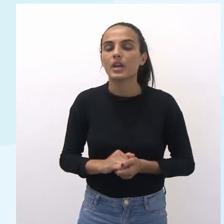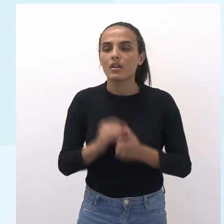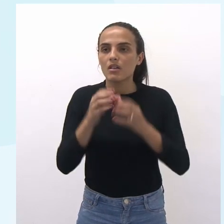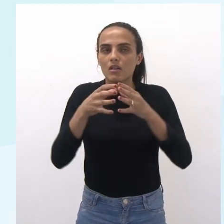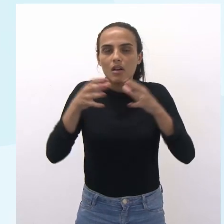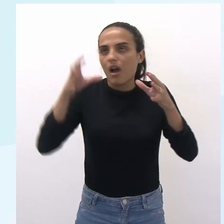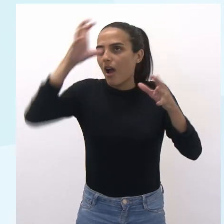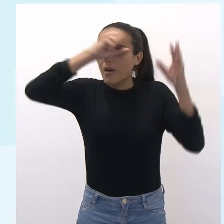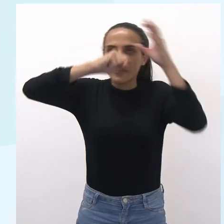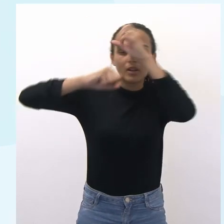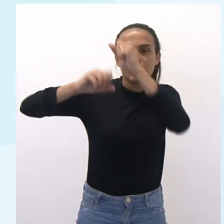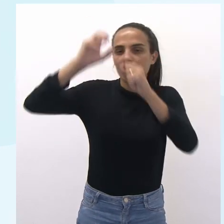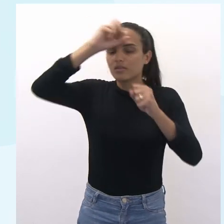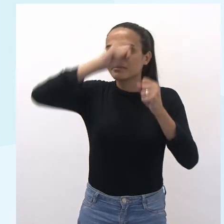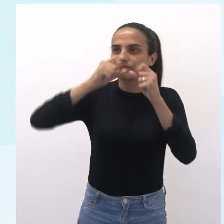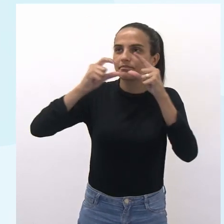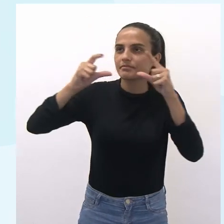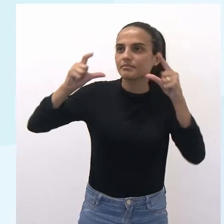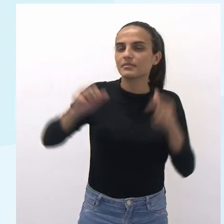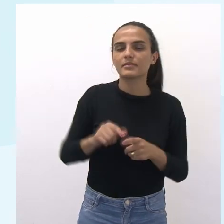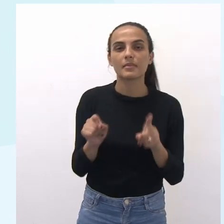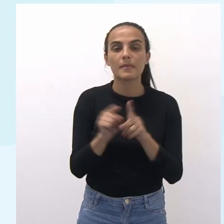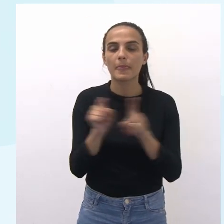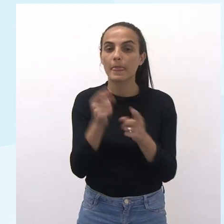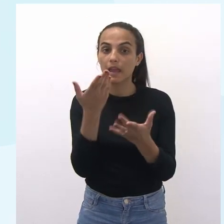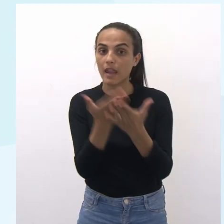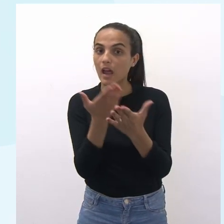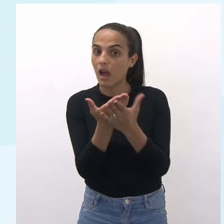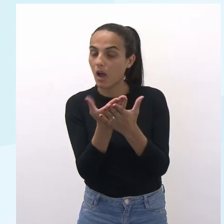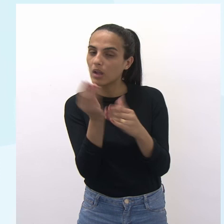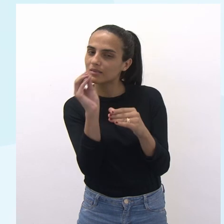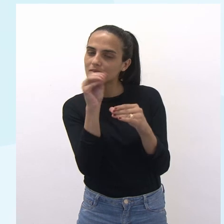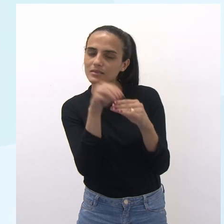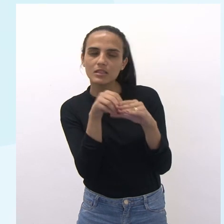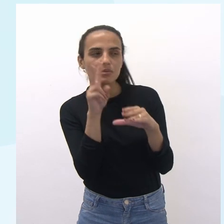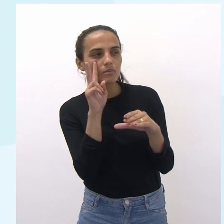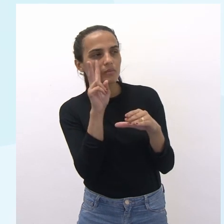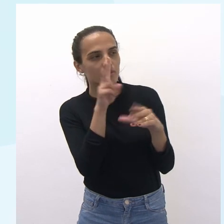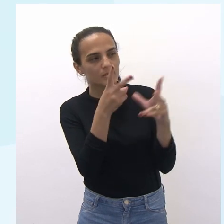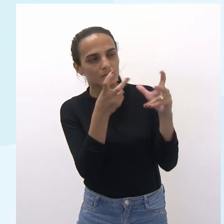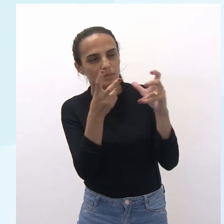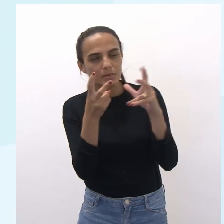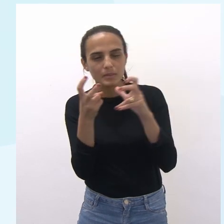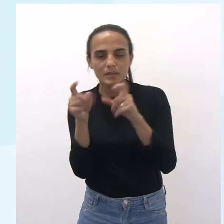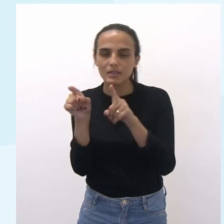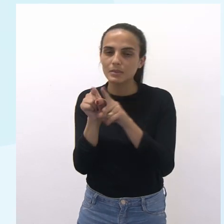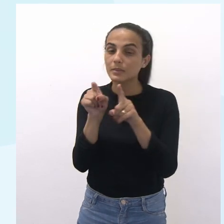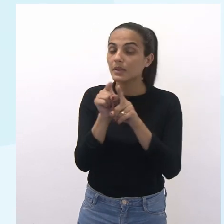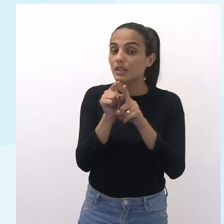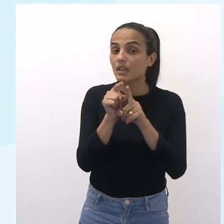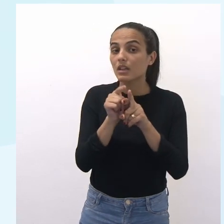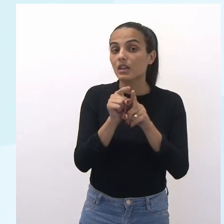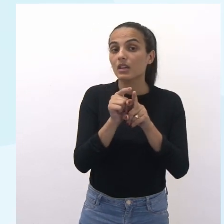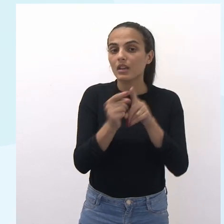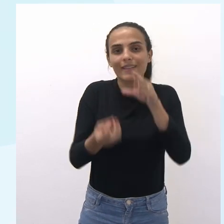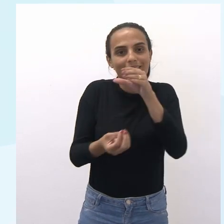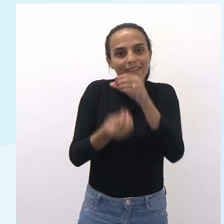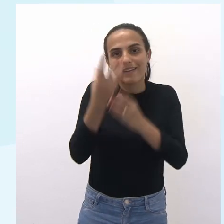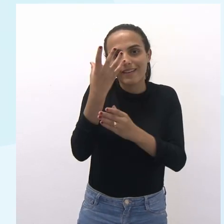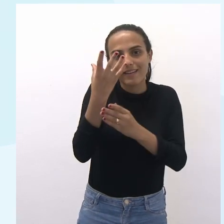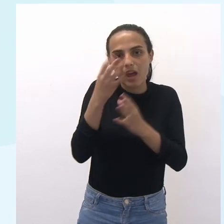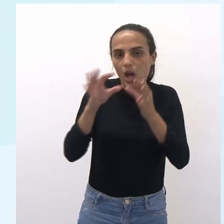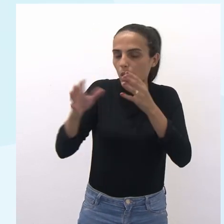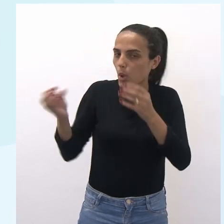ampla, abstrair durante uma aula, né, e ainda se dá ao direito de elaborar